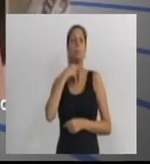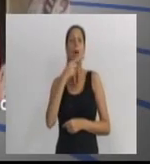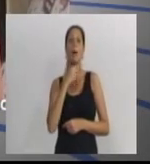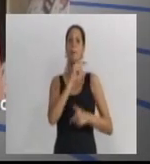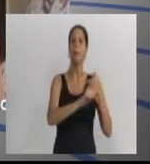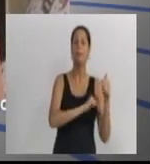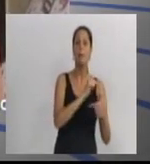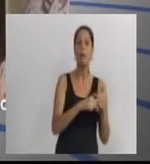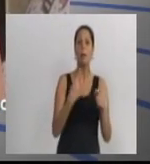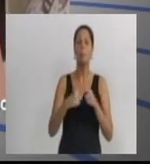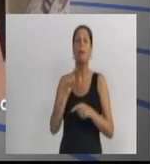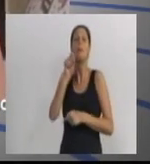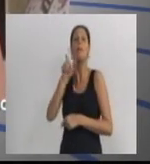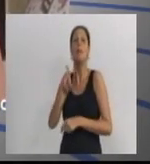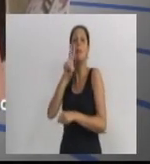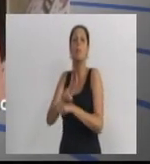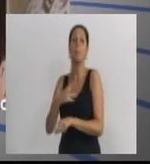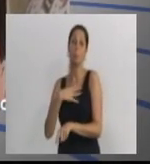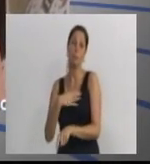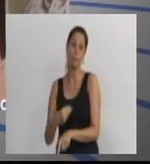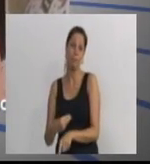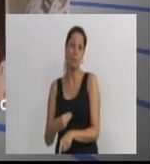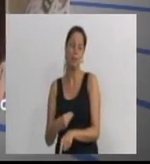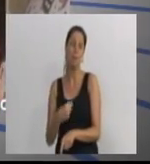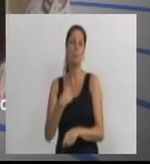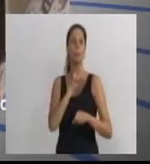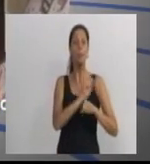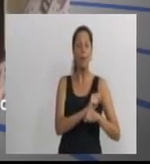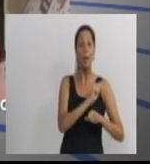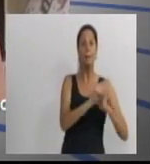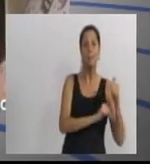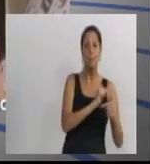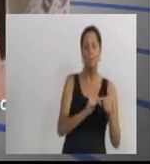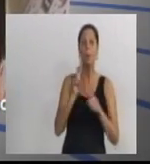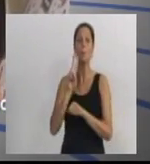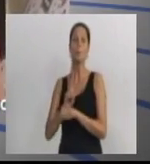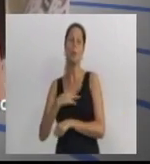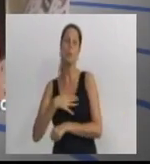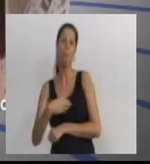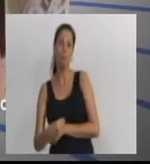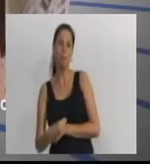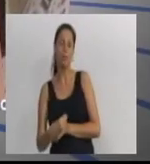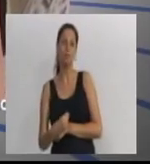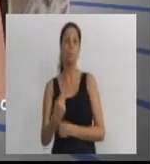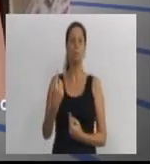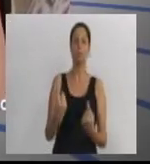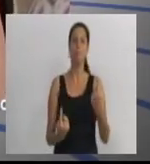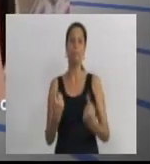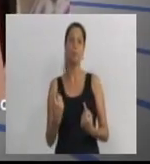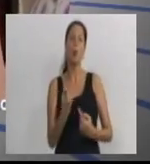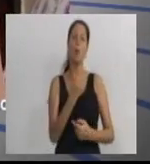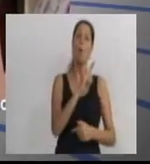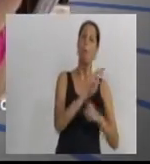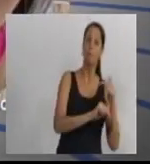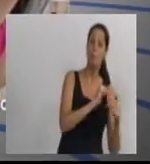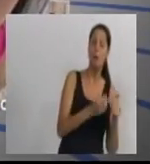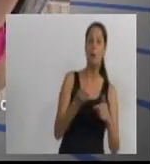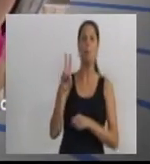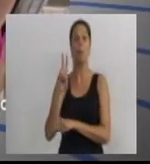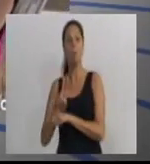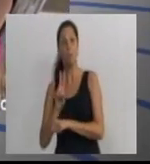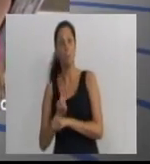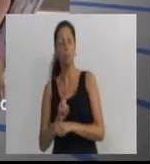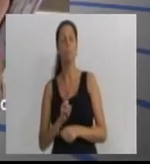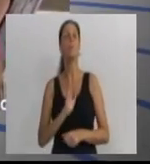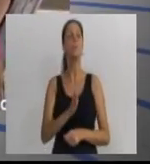tenho com quem deixar, né, familiar trabalha também, então ou eu cuido dela ou eu trabalho. A gente entrevistou